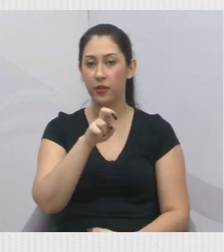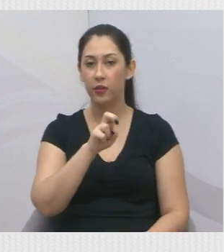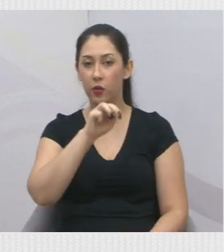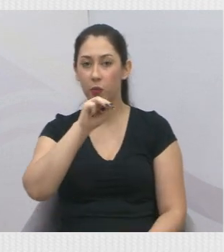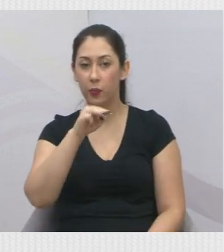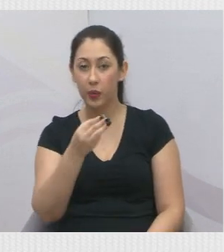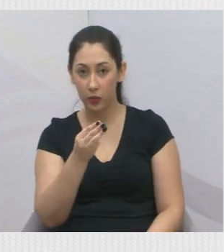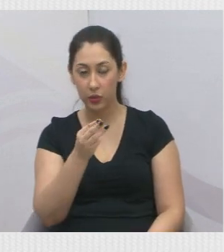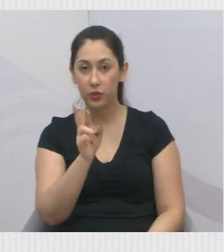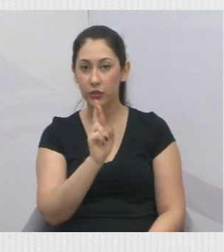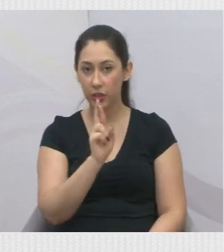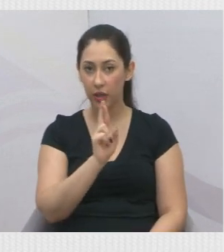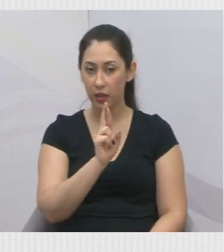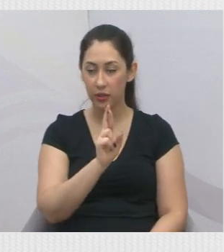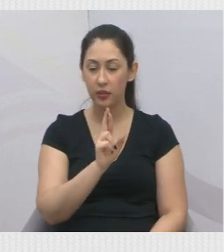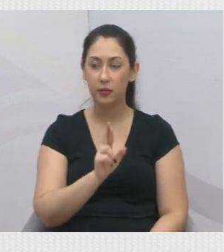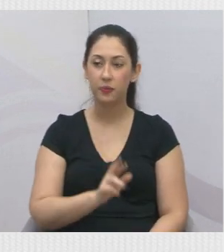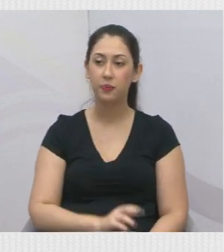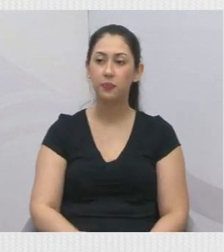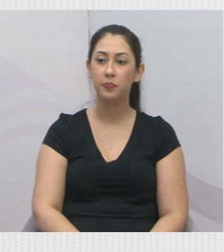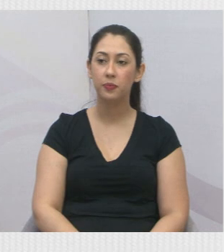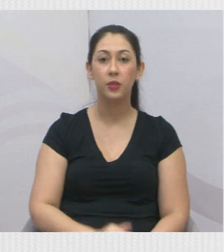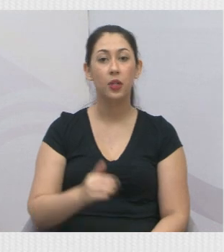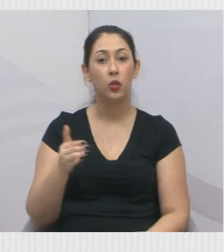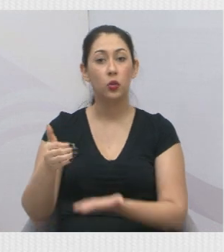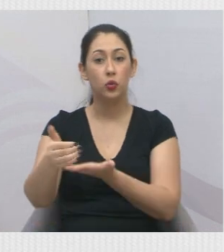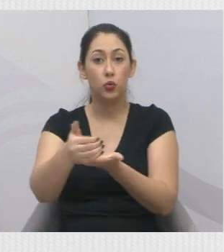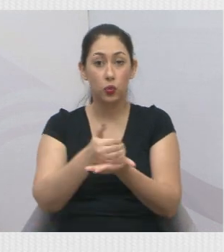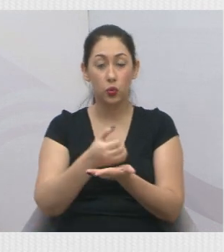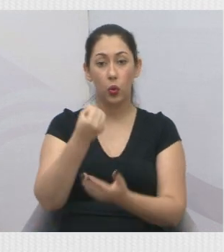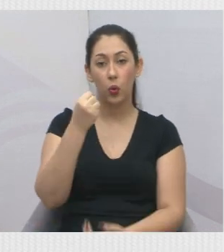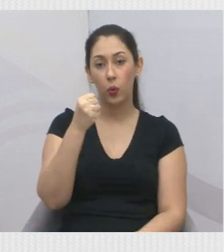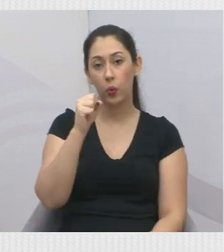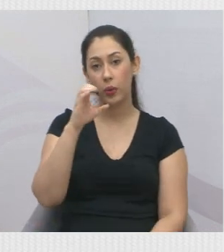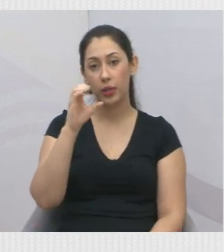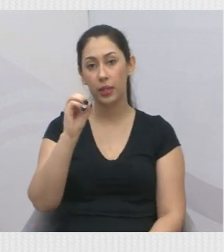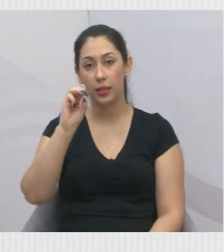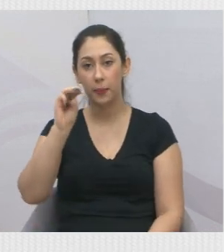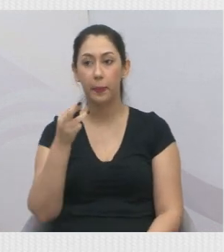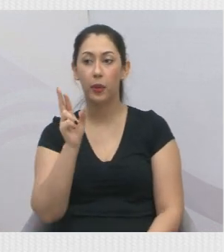R$ 75.686.000, a previsão orçamentária para 2021, arrecadado